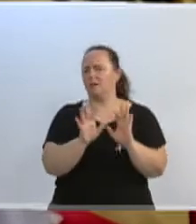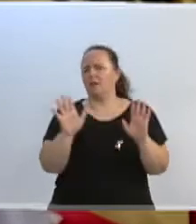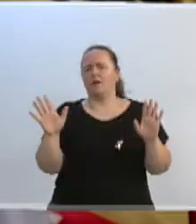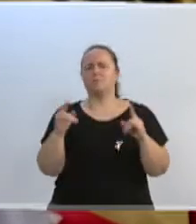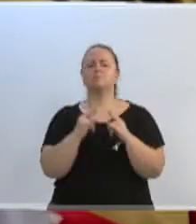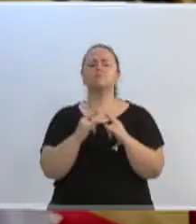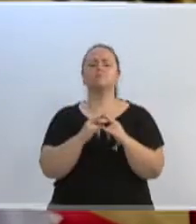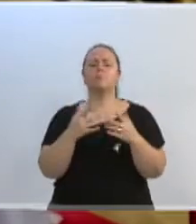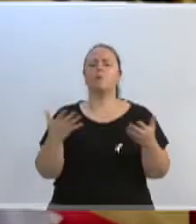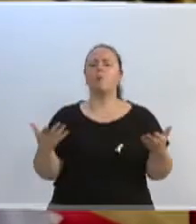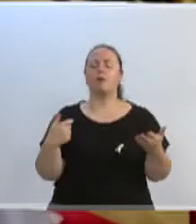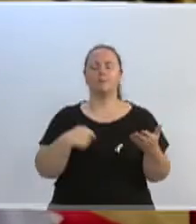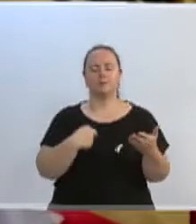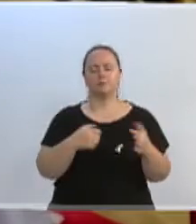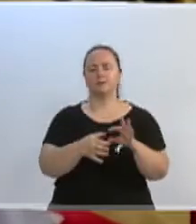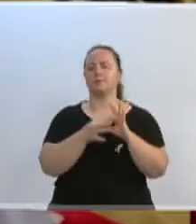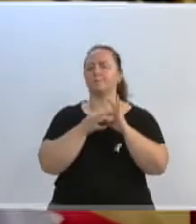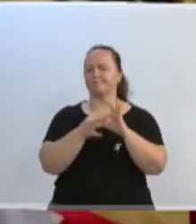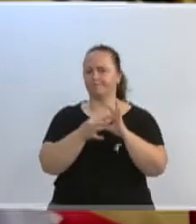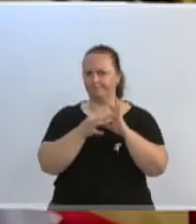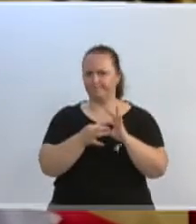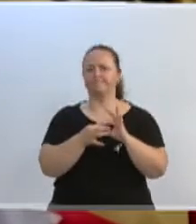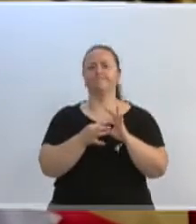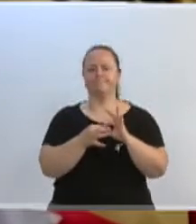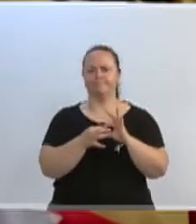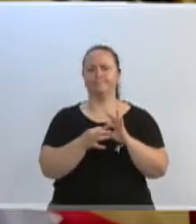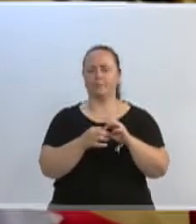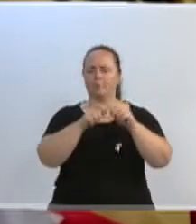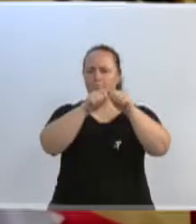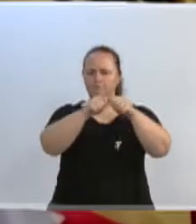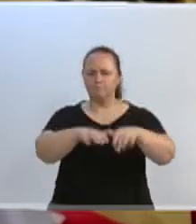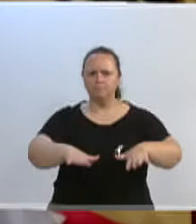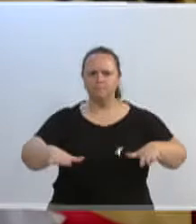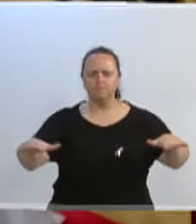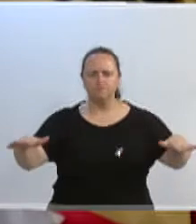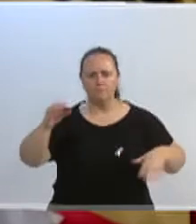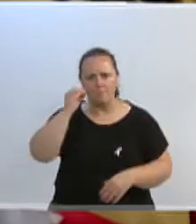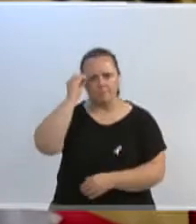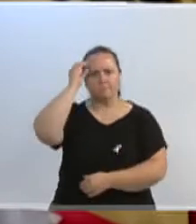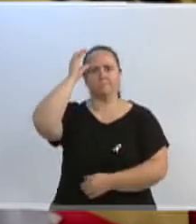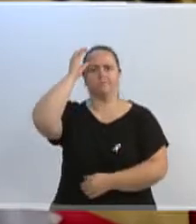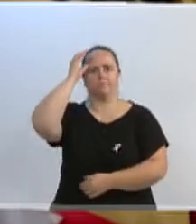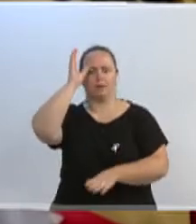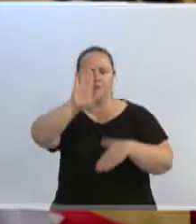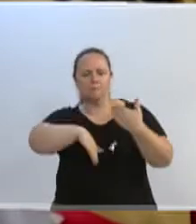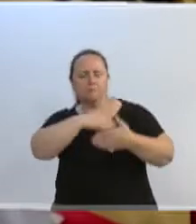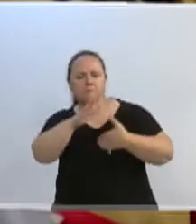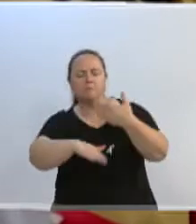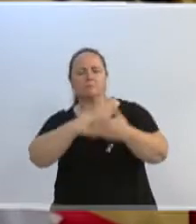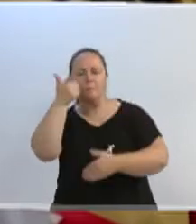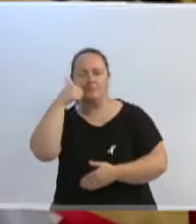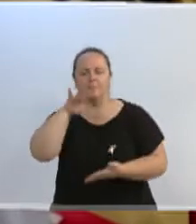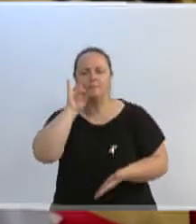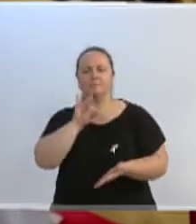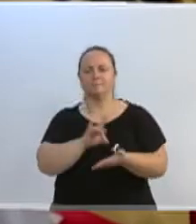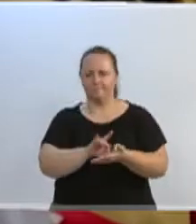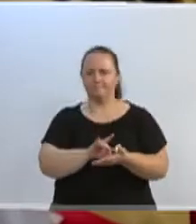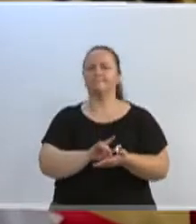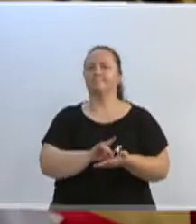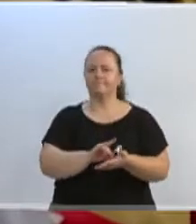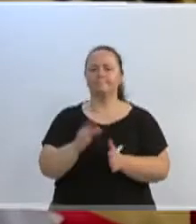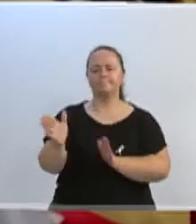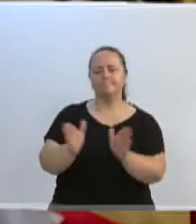instituição, nós temos que nos unir. E aí, sim, multiplicarmos cada vez mais o conhecimento para avançarmos cada vez mais nessa questão